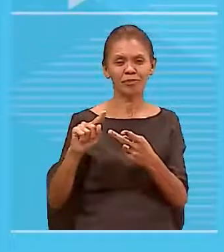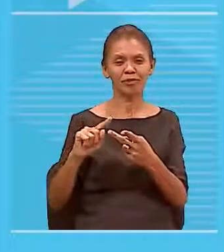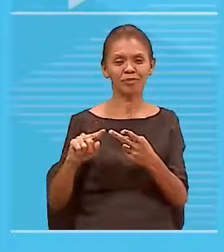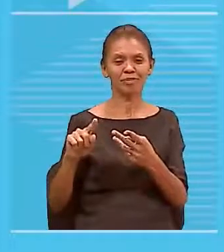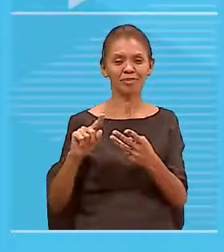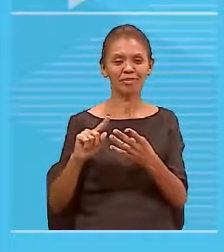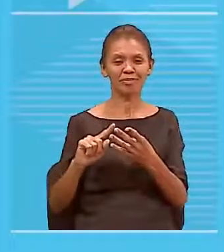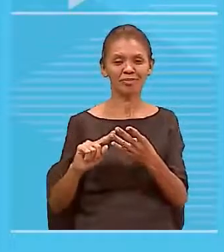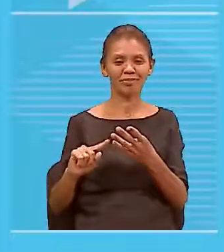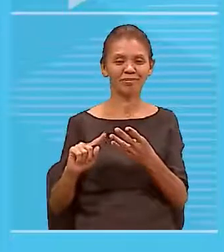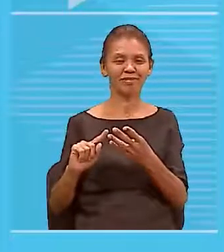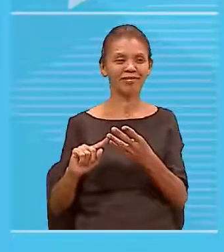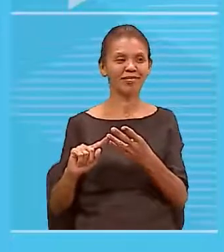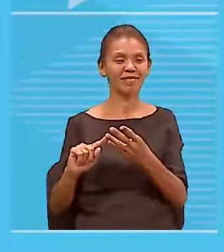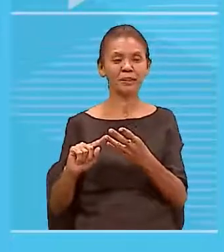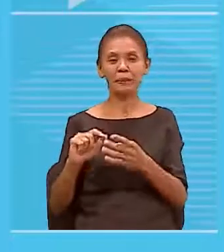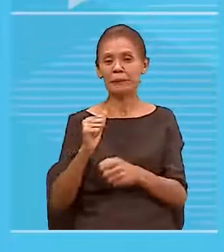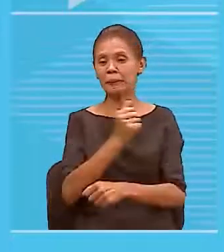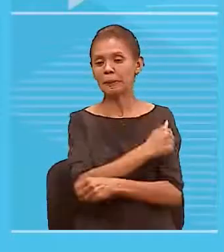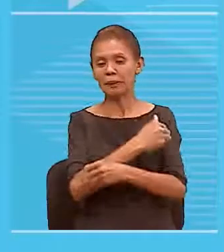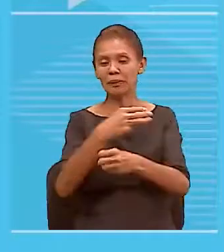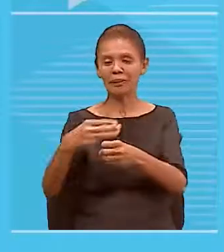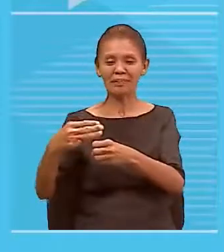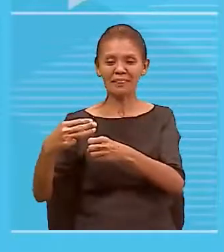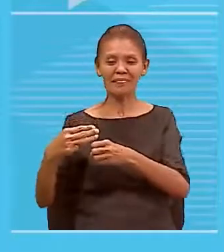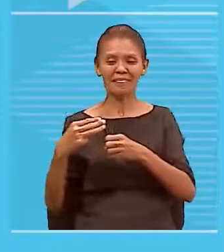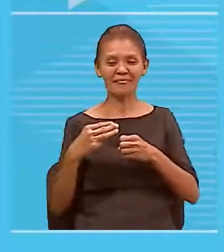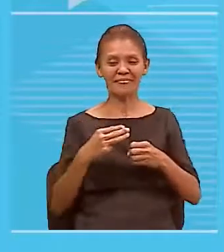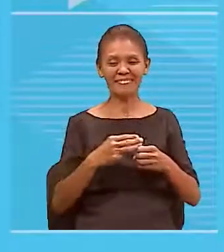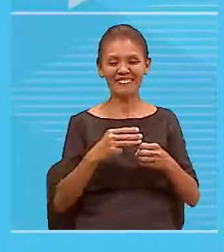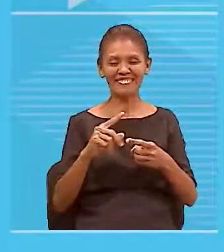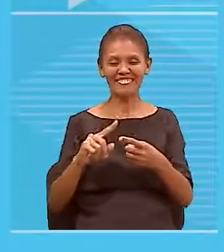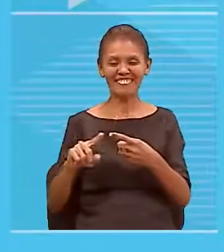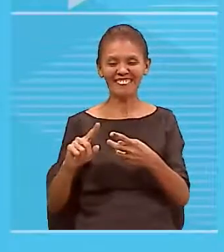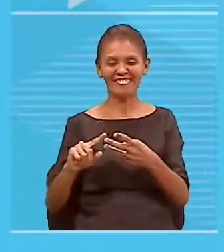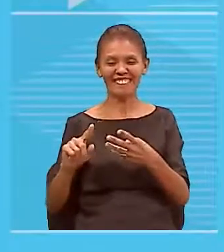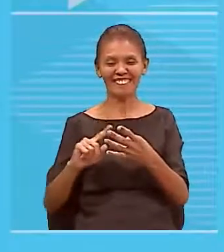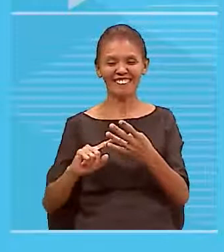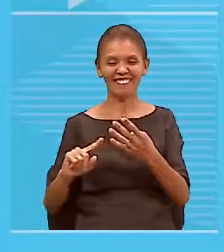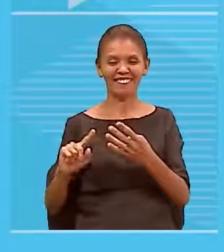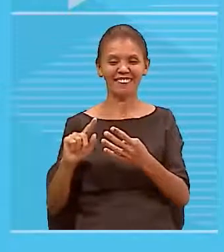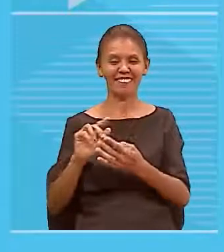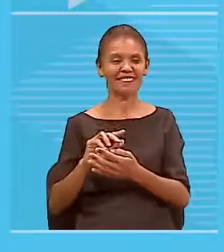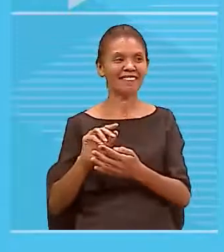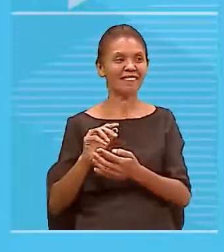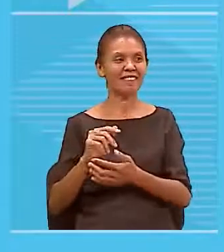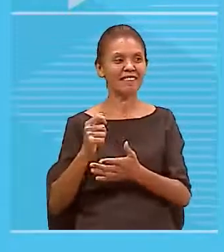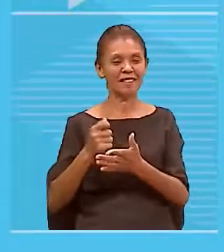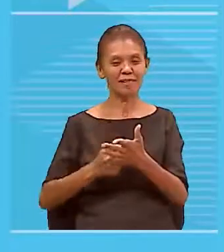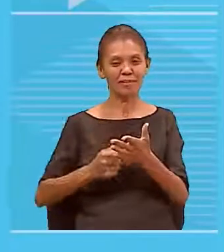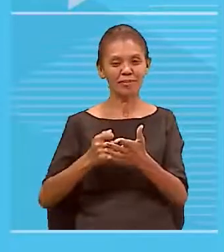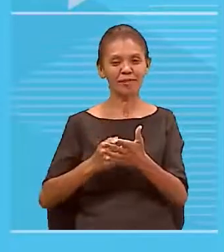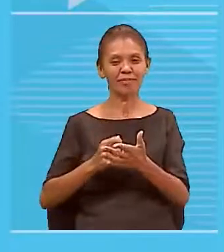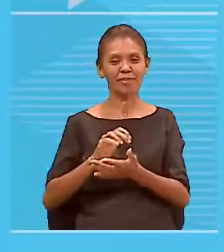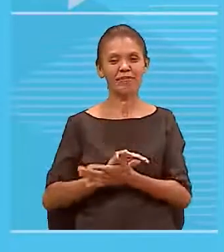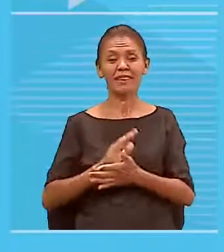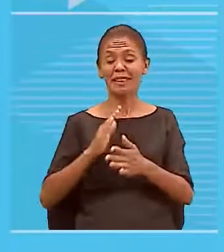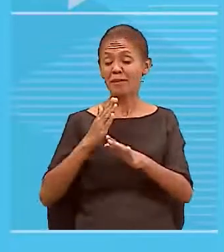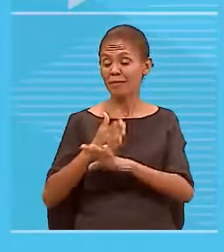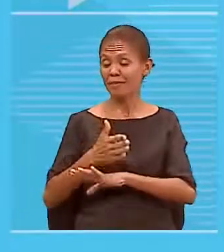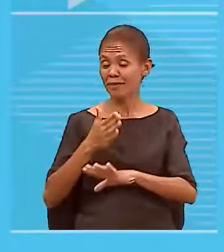da turma de Baixa Grande de canavieirasiel Martins queimada nova que participe